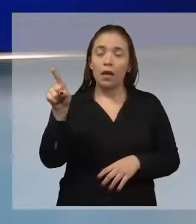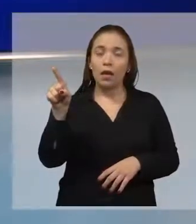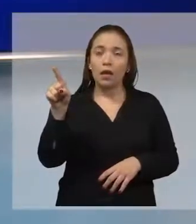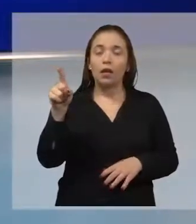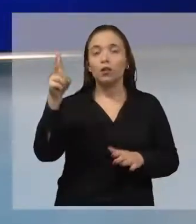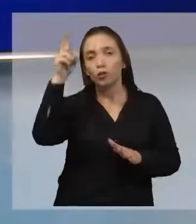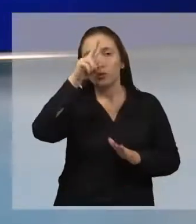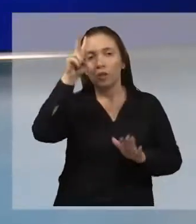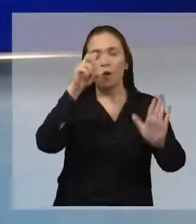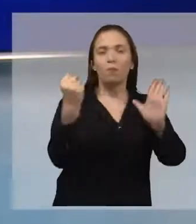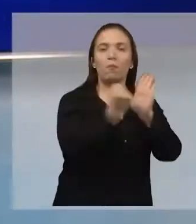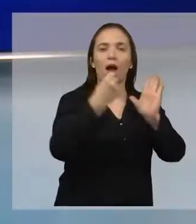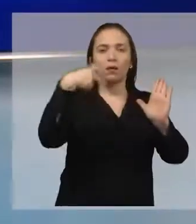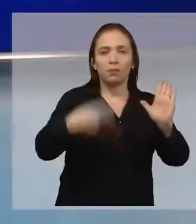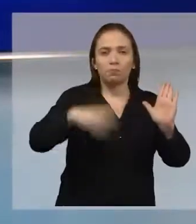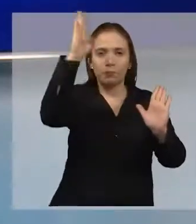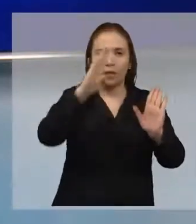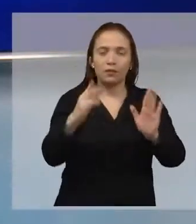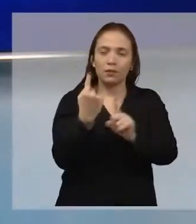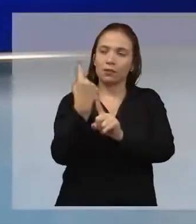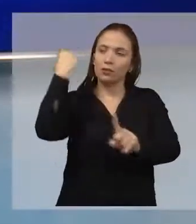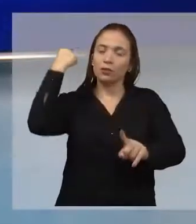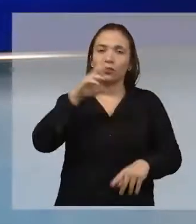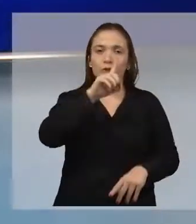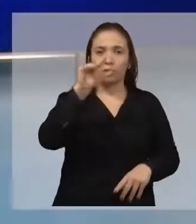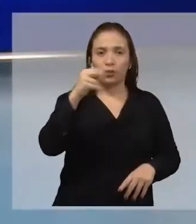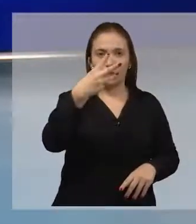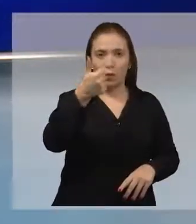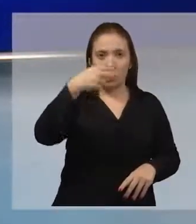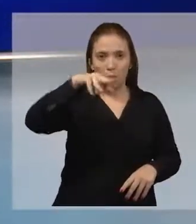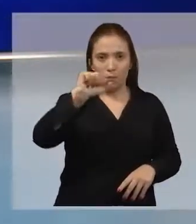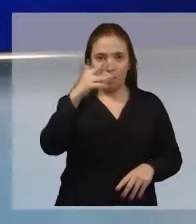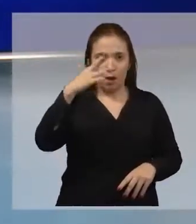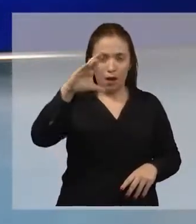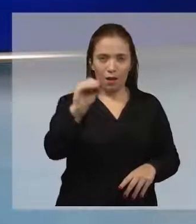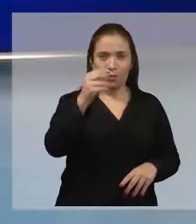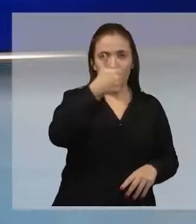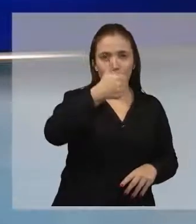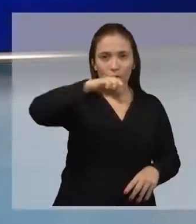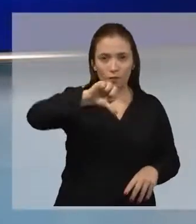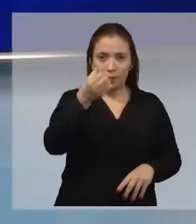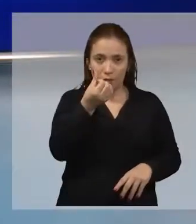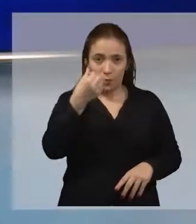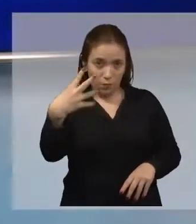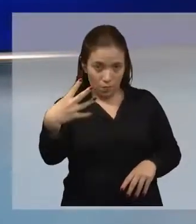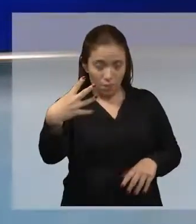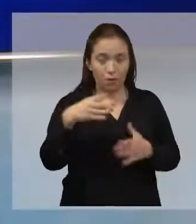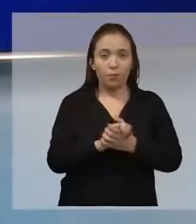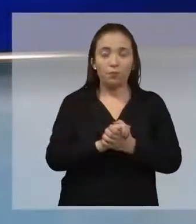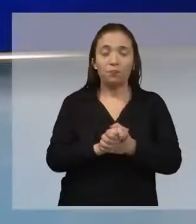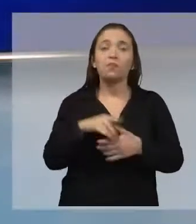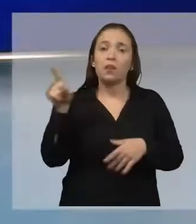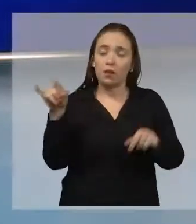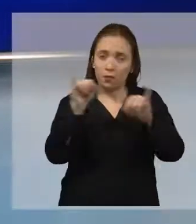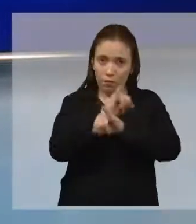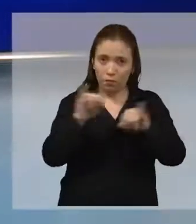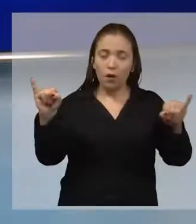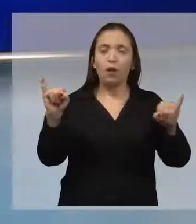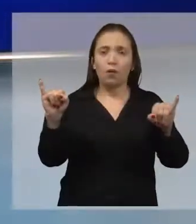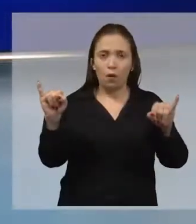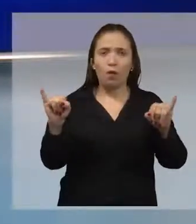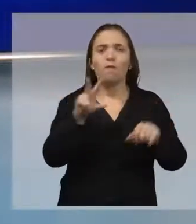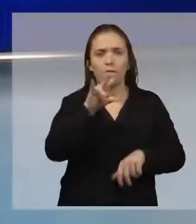história brasileira, a partir do dia 31 de março de 1964, disse mais. Vai reescrever